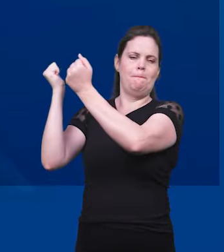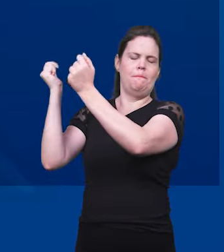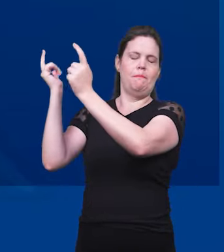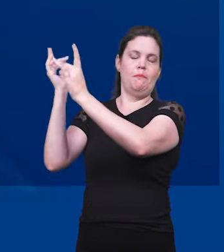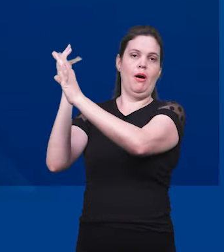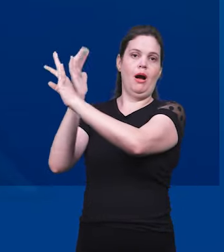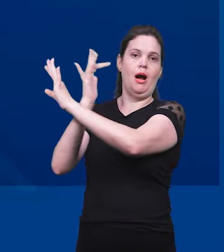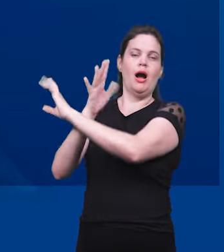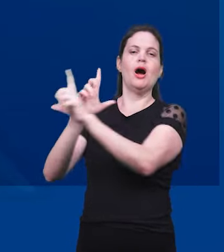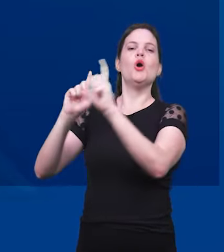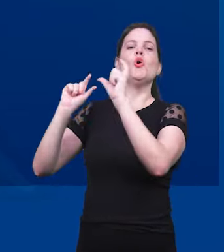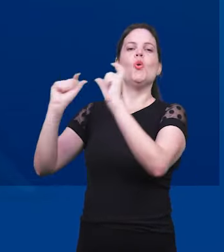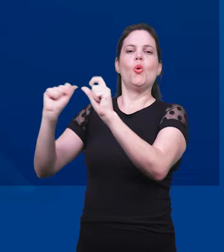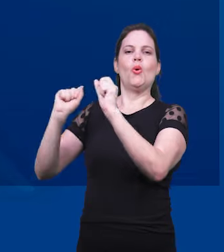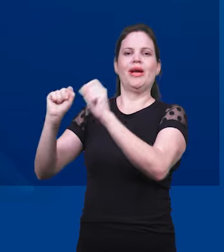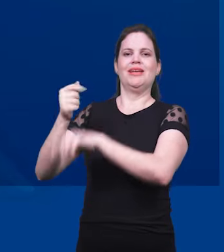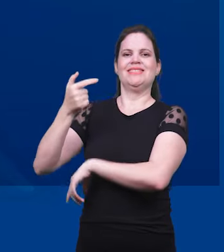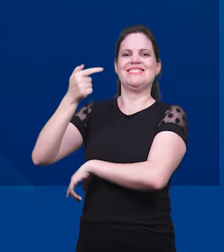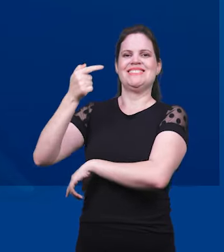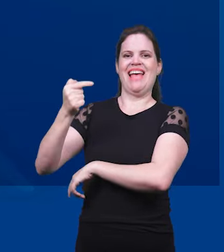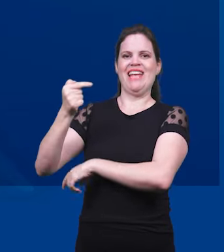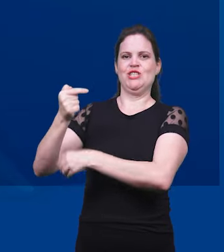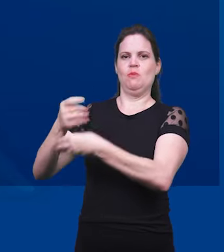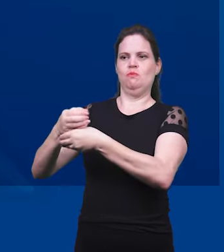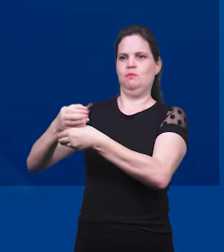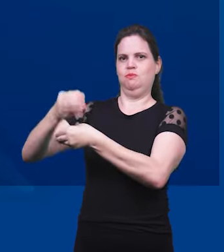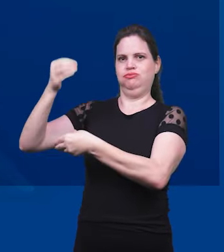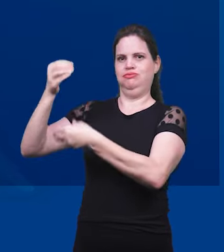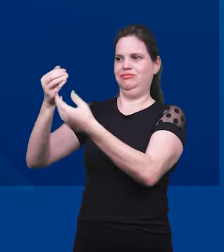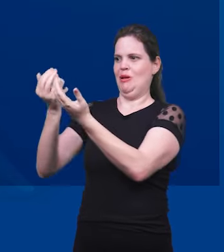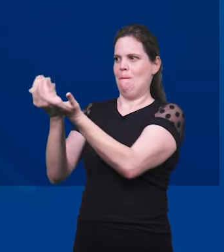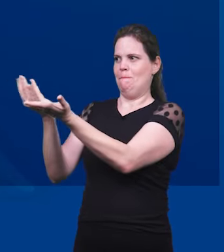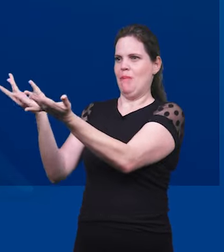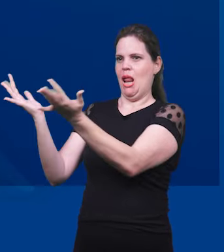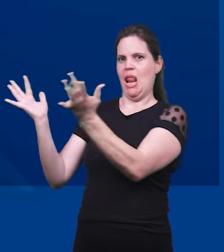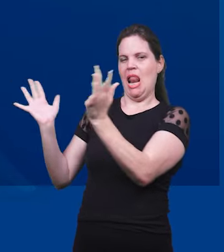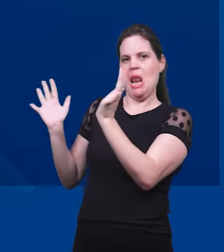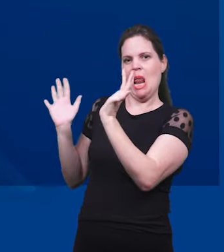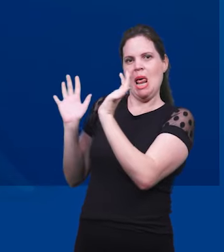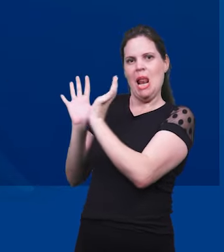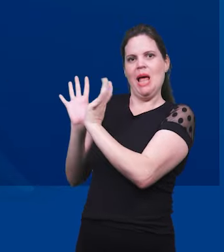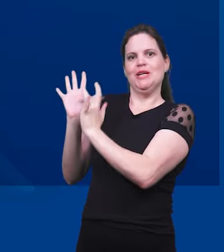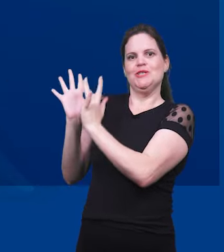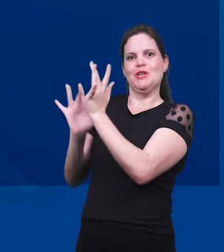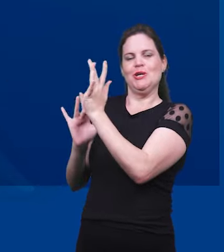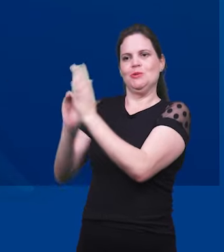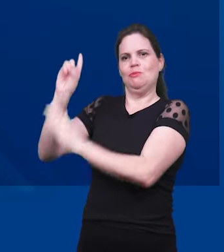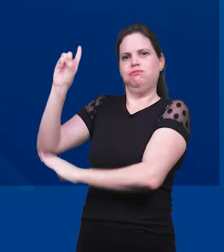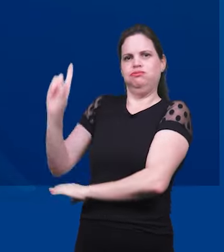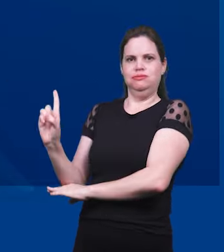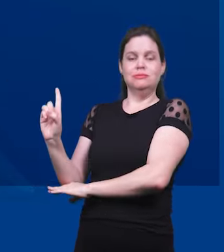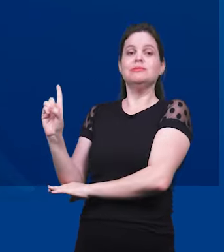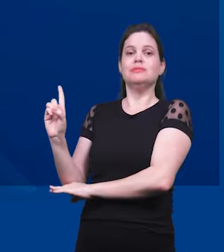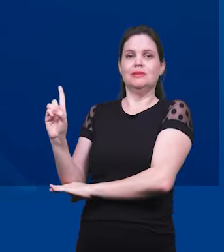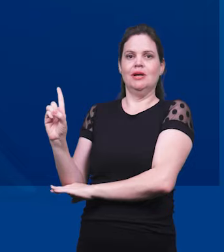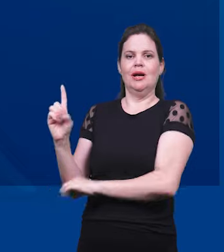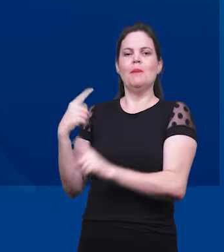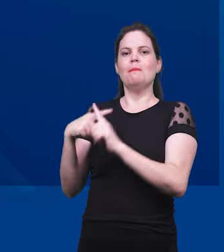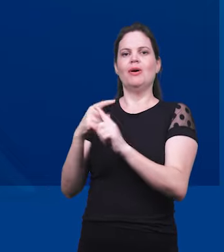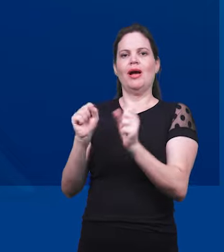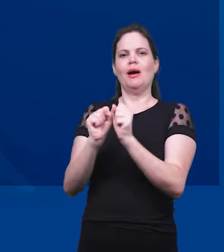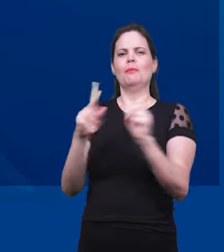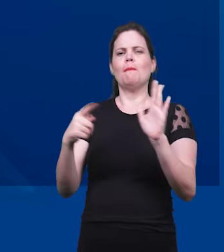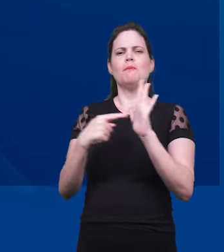sete catiçais. E lá em Apocalipse, capítulo 1, versículo 12 e 13, diz: e virei-me para ver